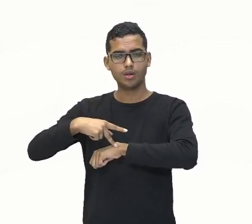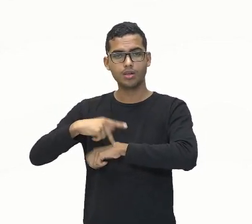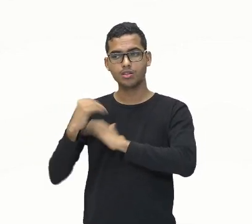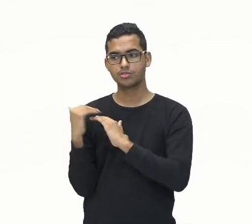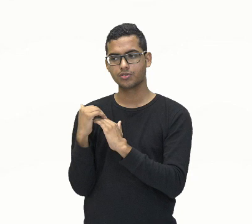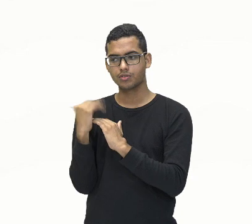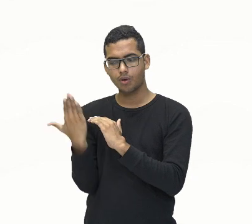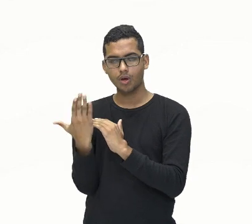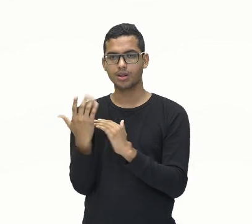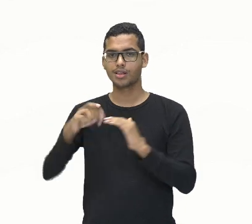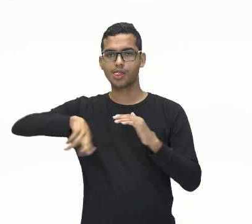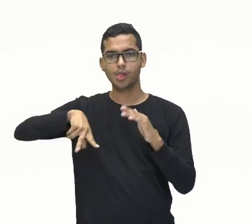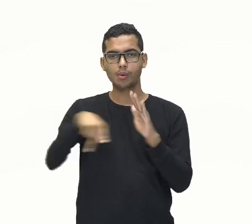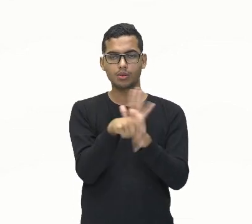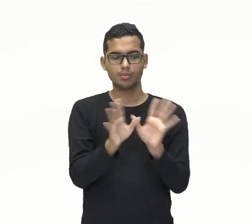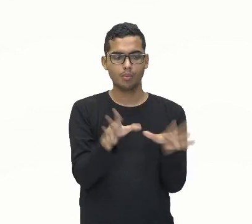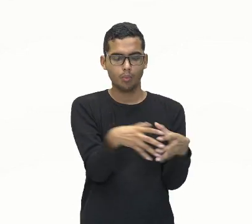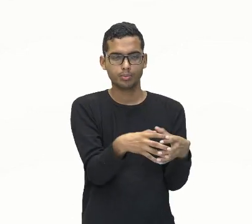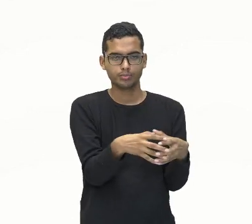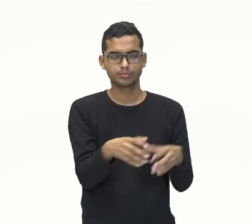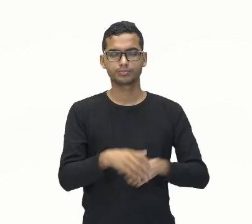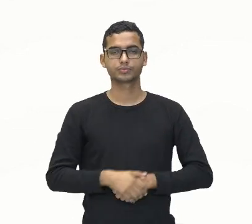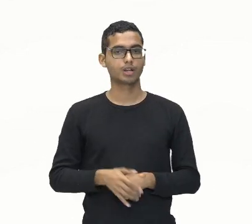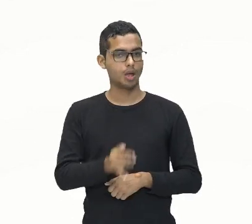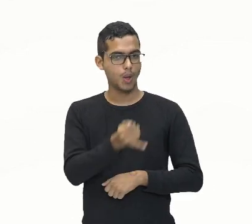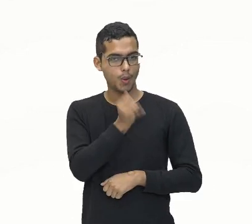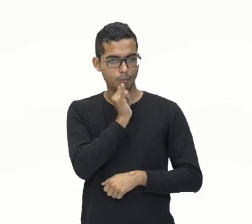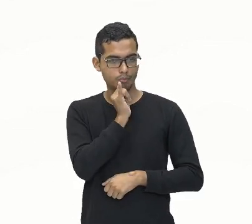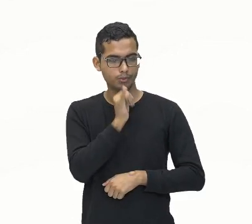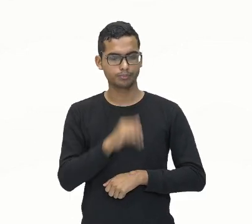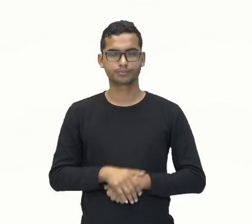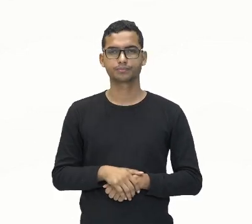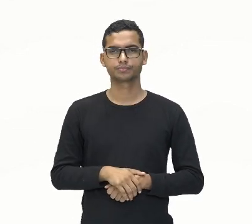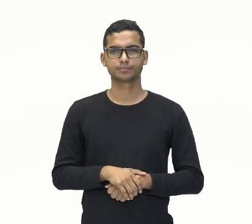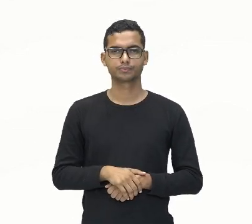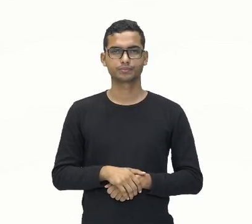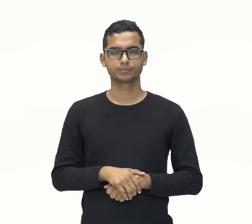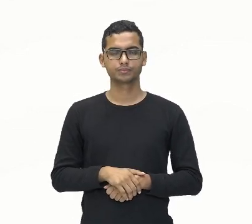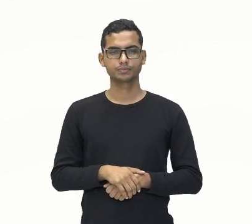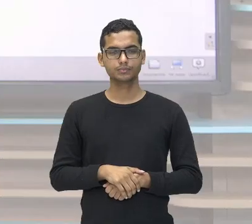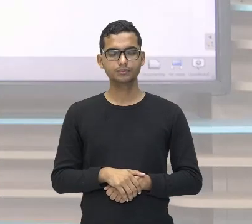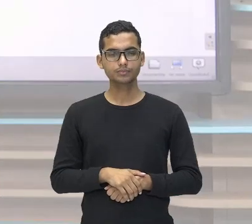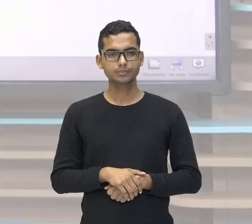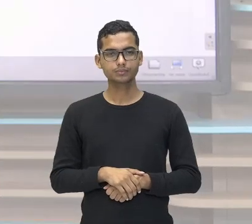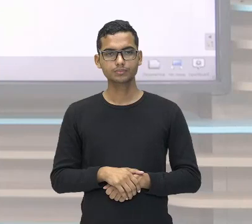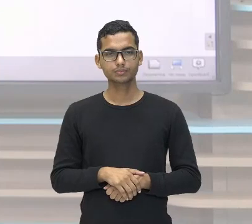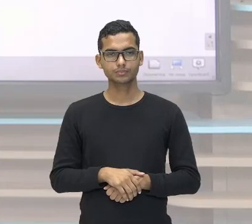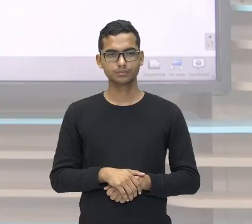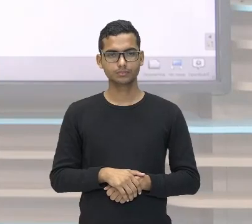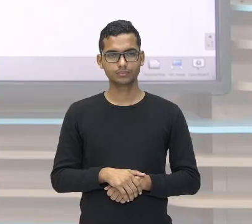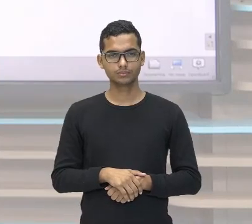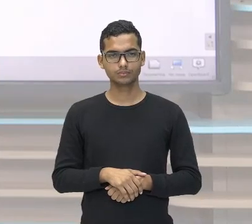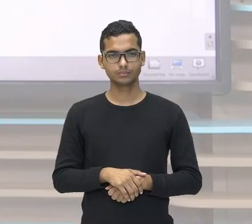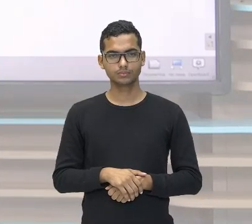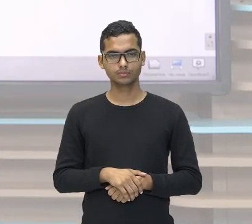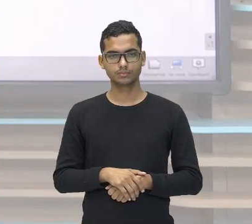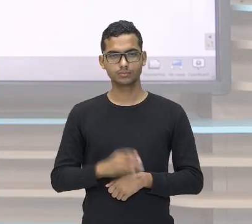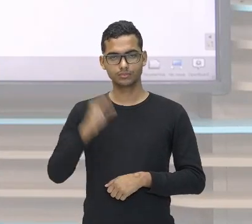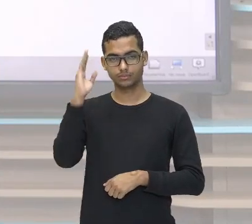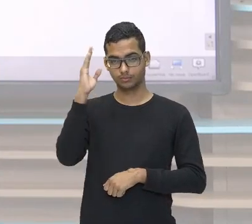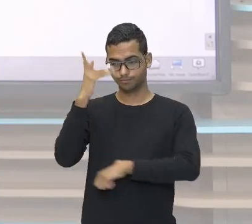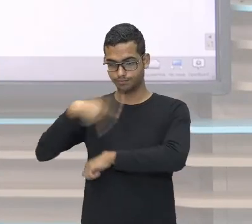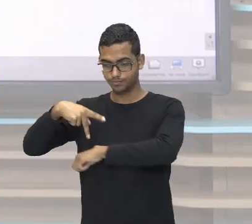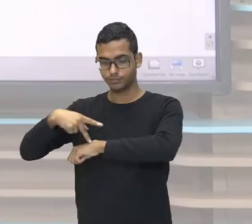não são do bloco. Então, deixa eu dar um exemplo aqui. Imagine que existe lá os países A, B e